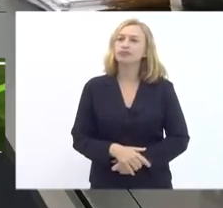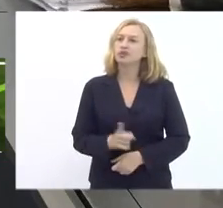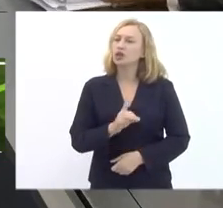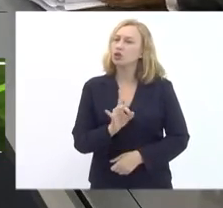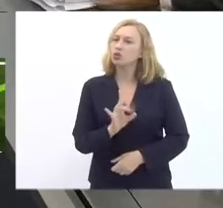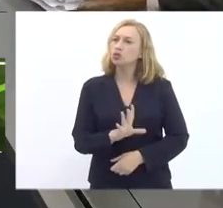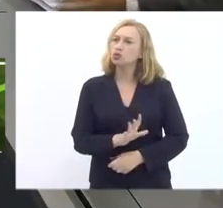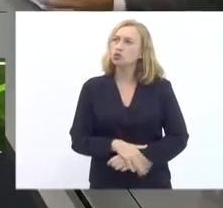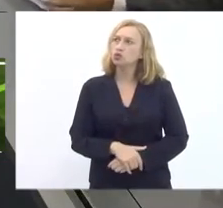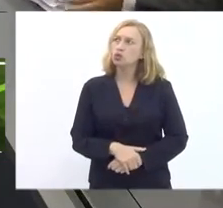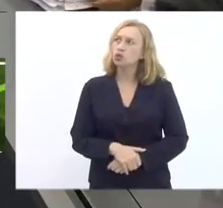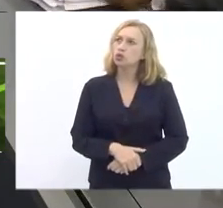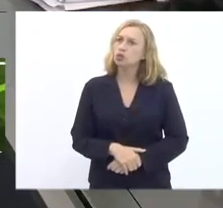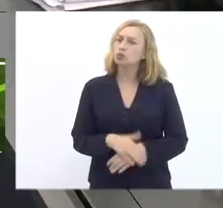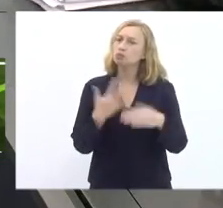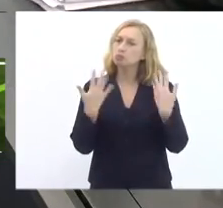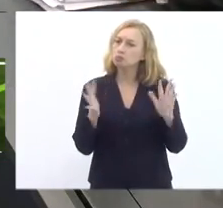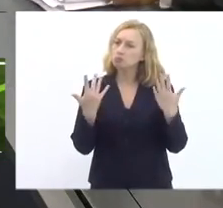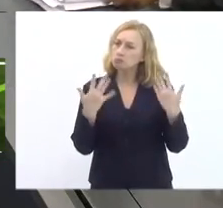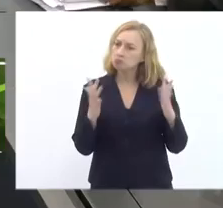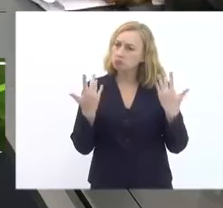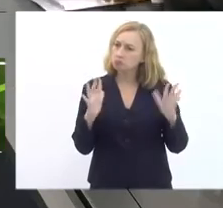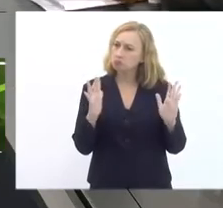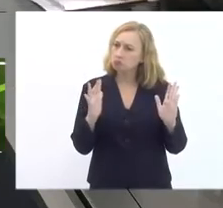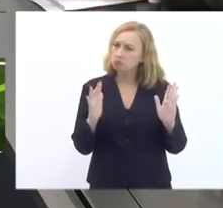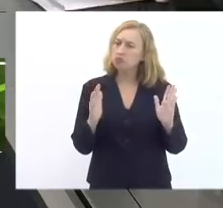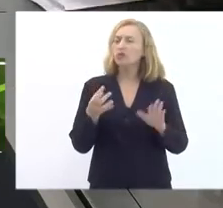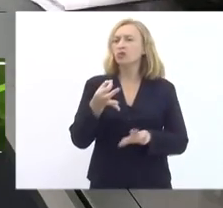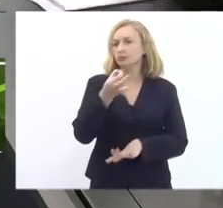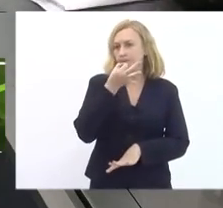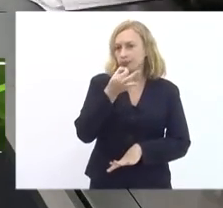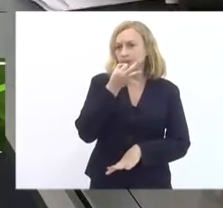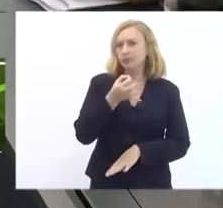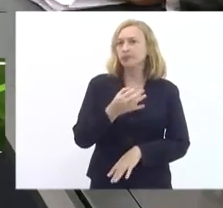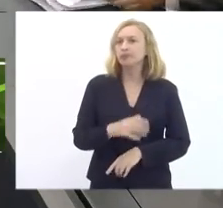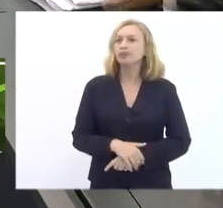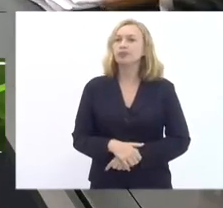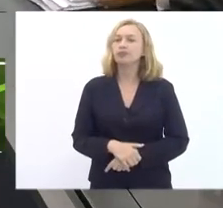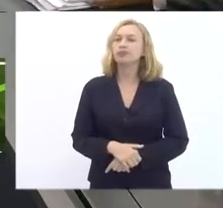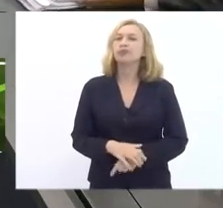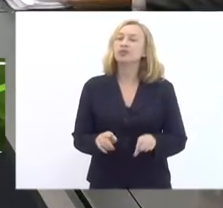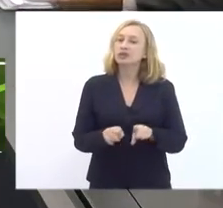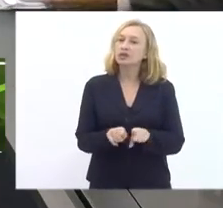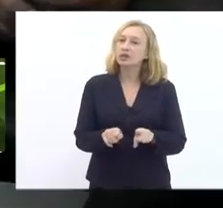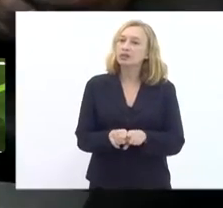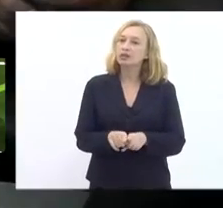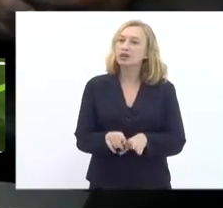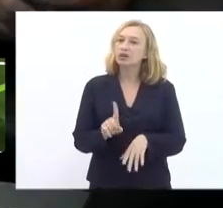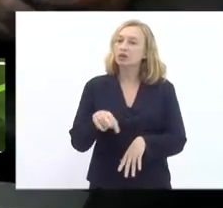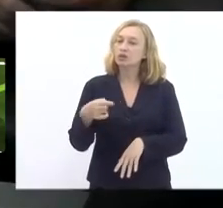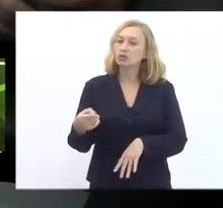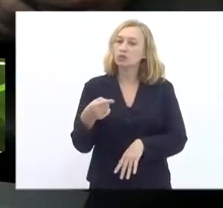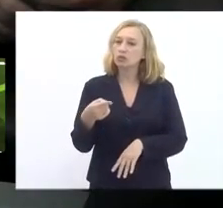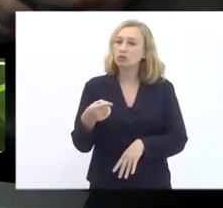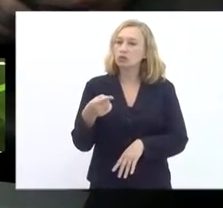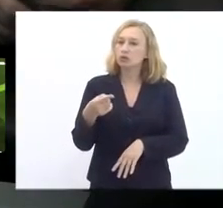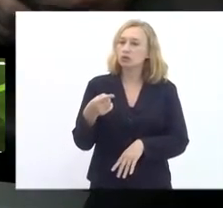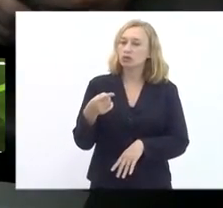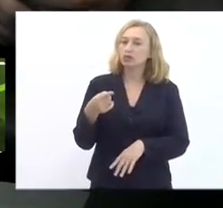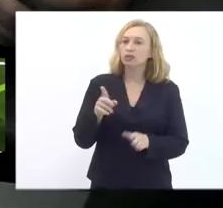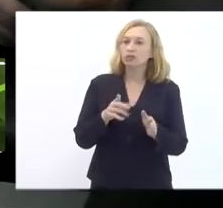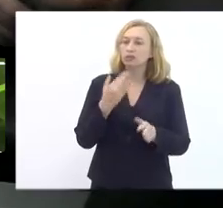só aplaudir a sua sugestão e fazer aqui também uma sugestão à Supervia,